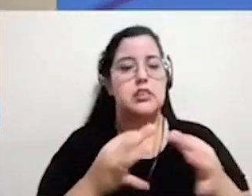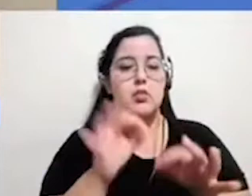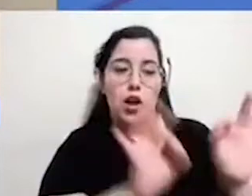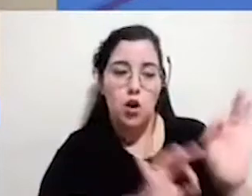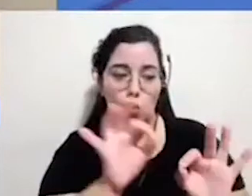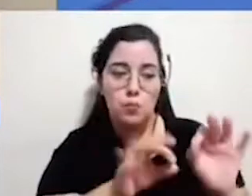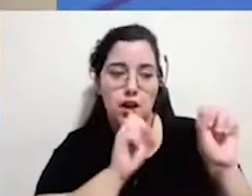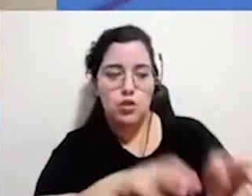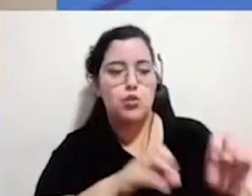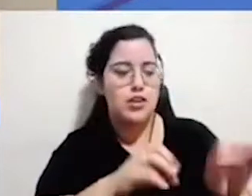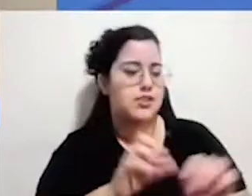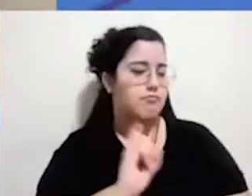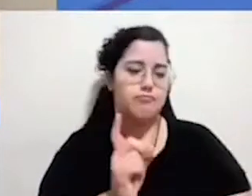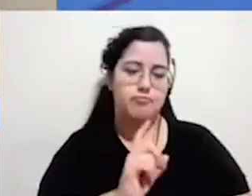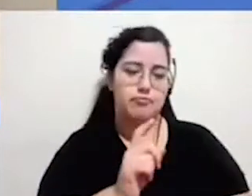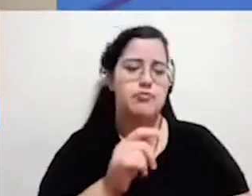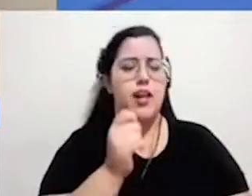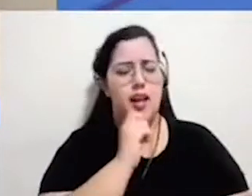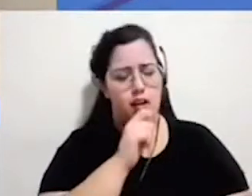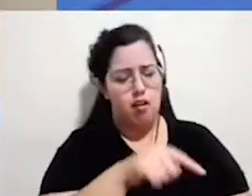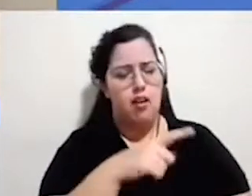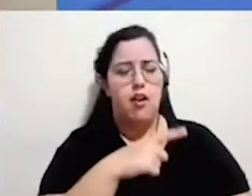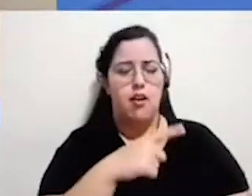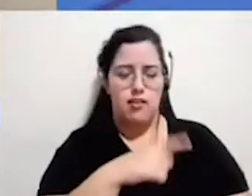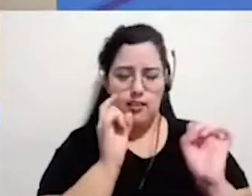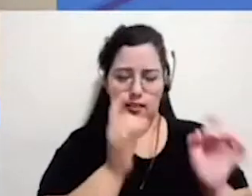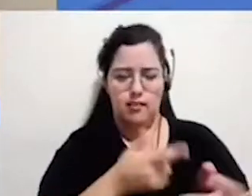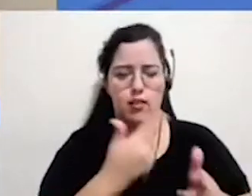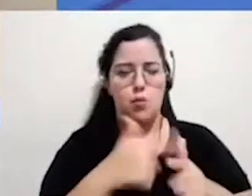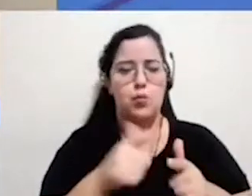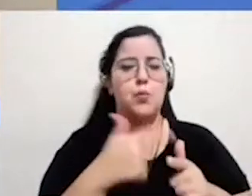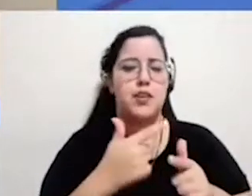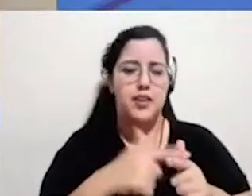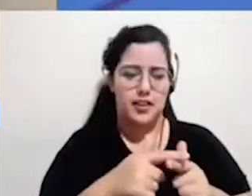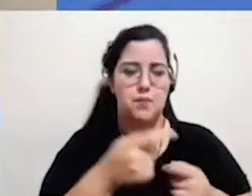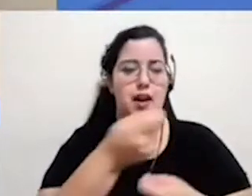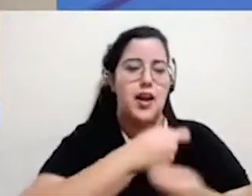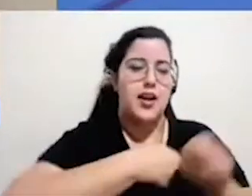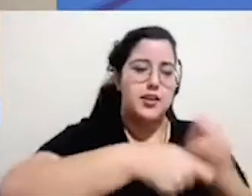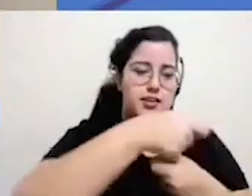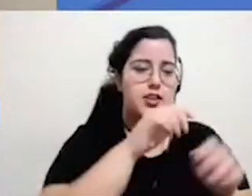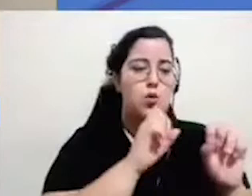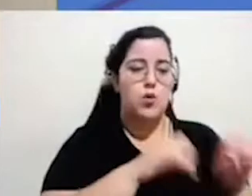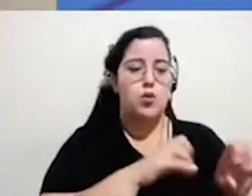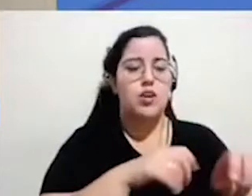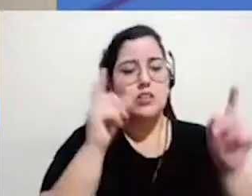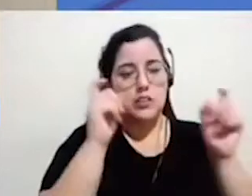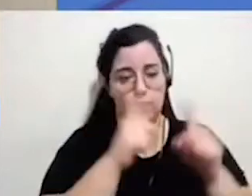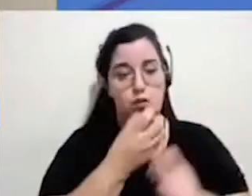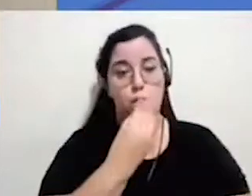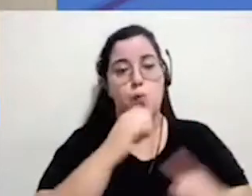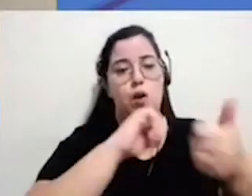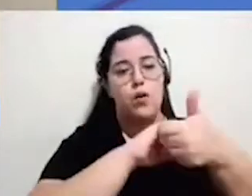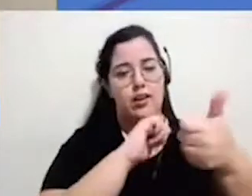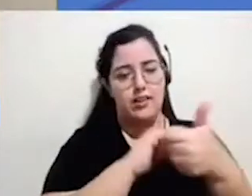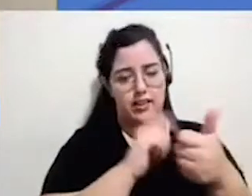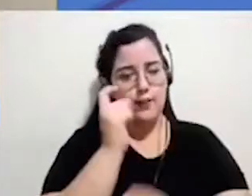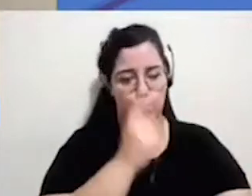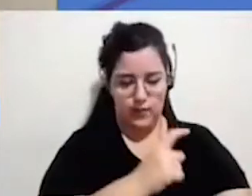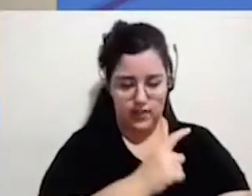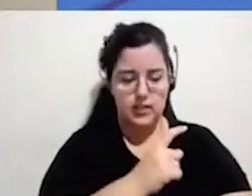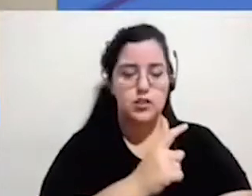Os problemas que a educação tem já são grandes, que é administrar uma educação básica de qualidade, né?